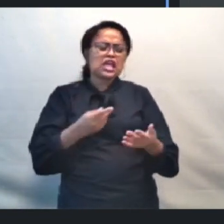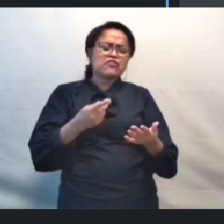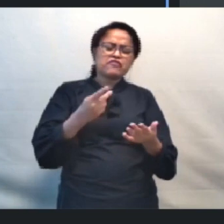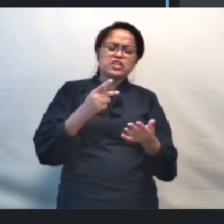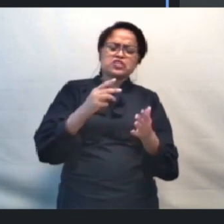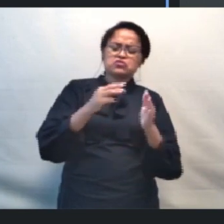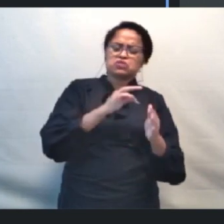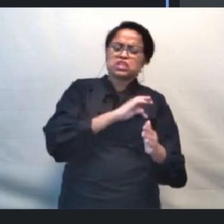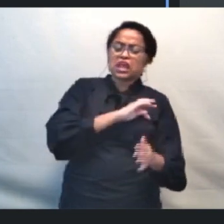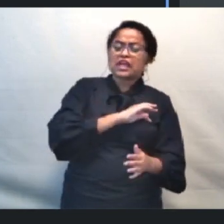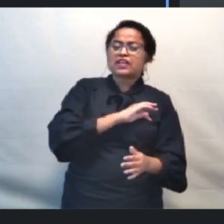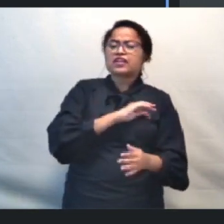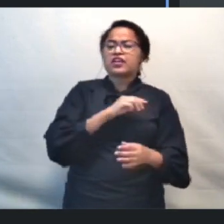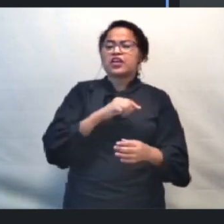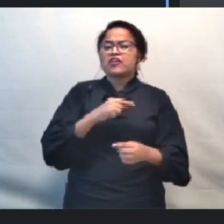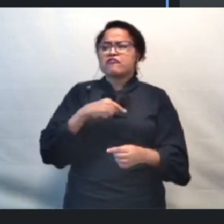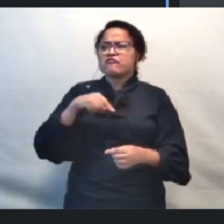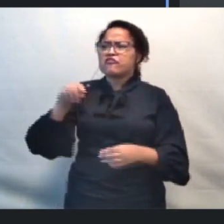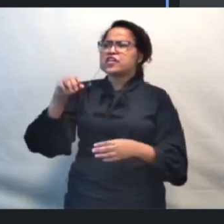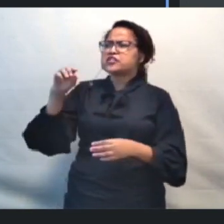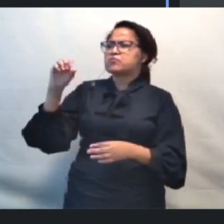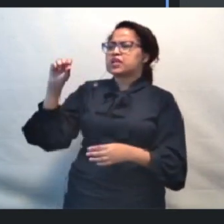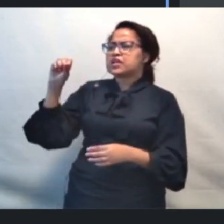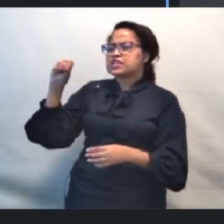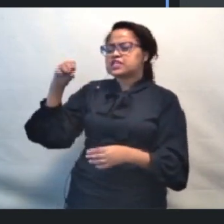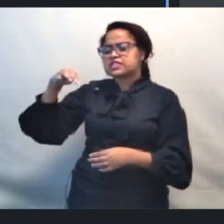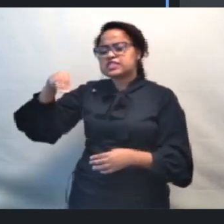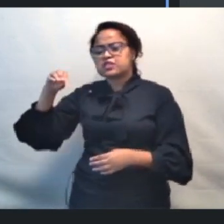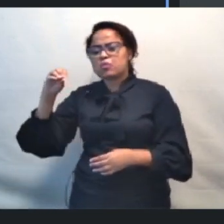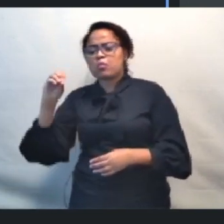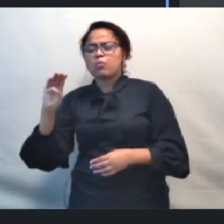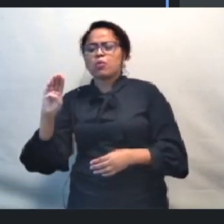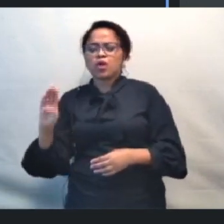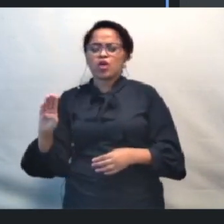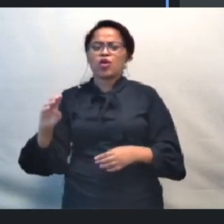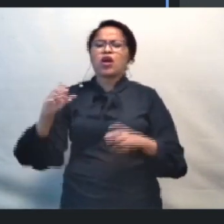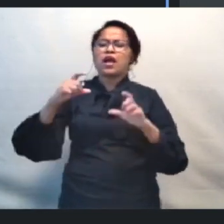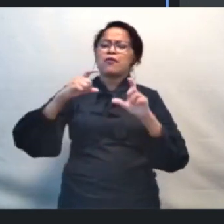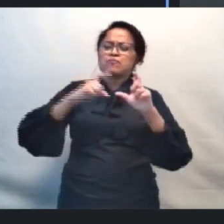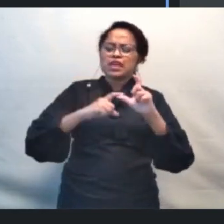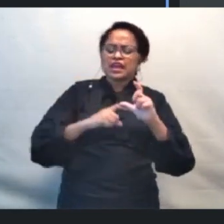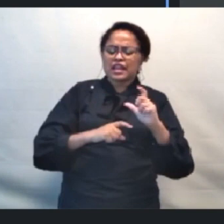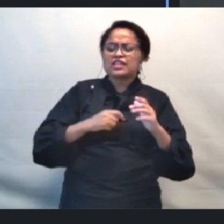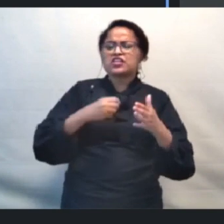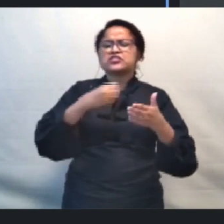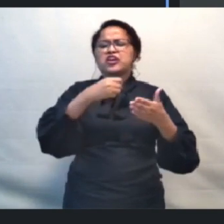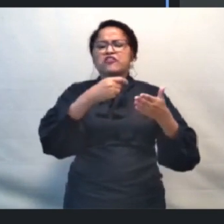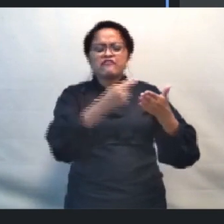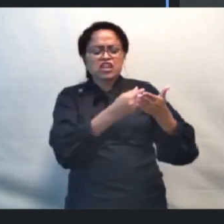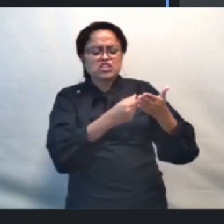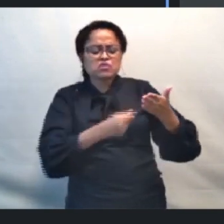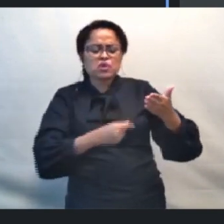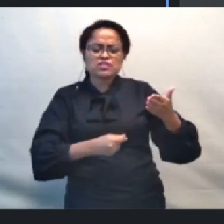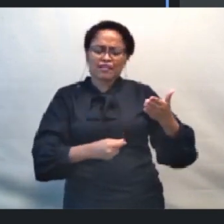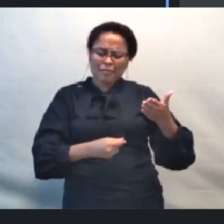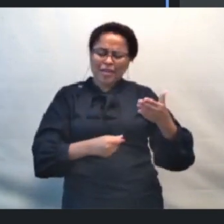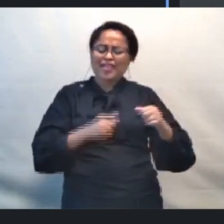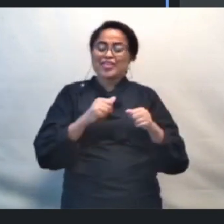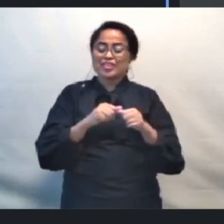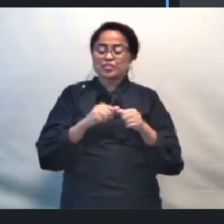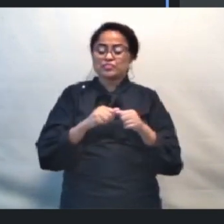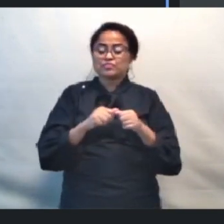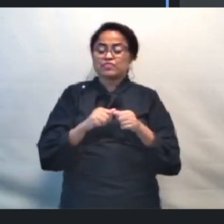o projeto para a SMOB fez o orçamento, a BH Trans fez o orçamento dela, e a gente identificou